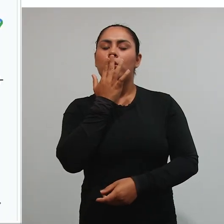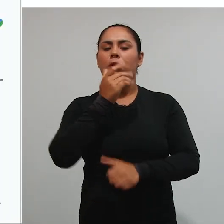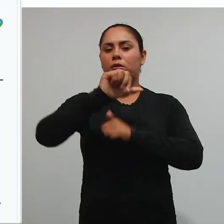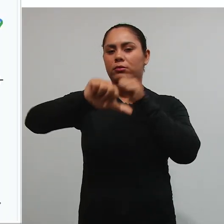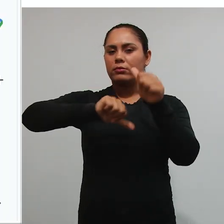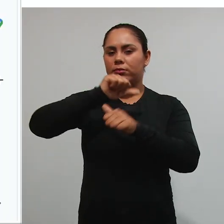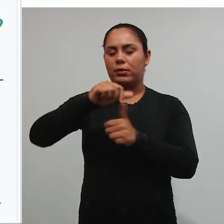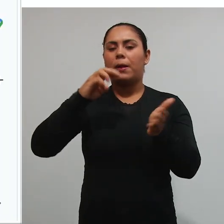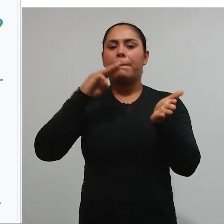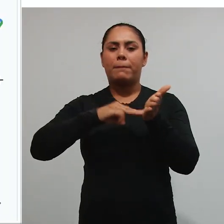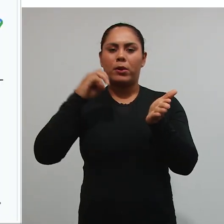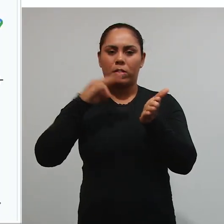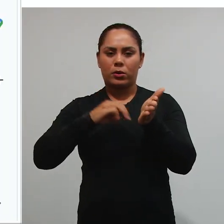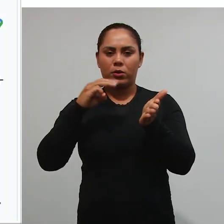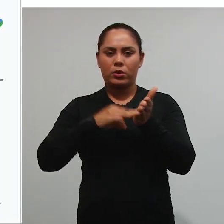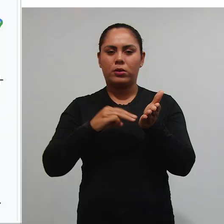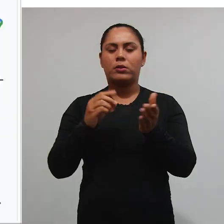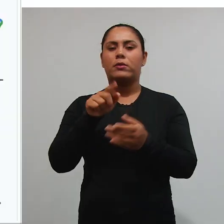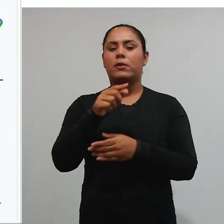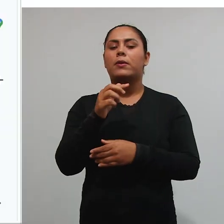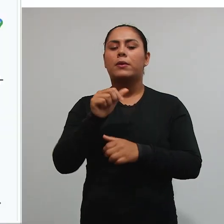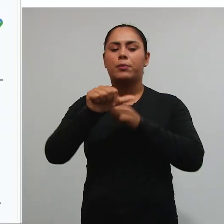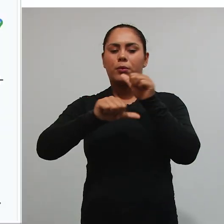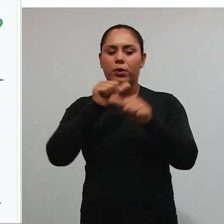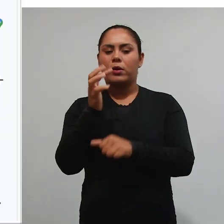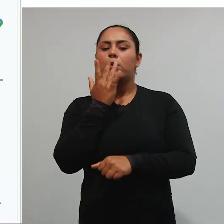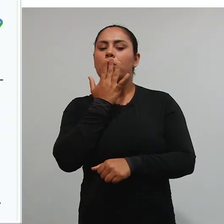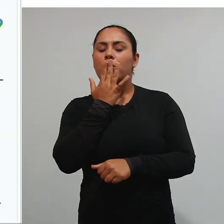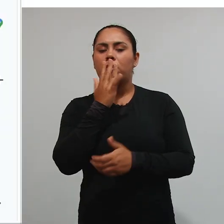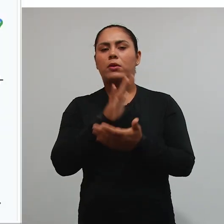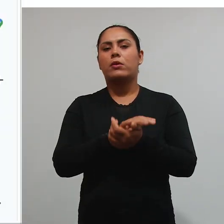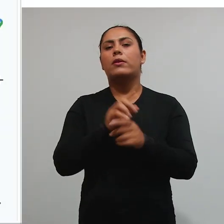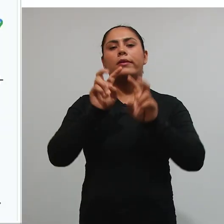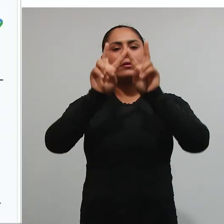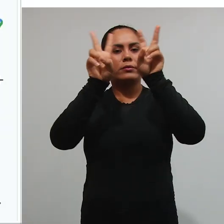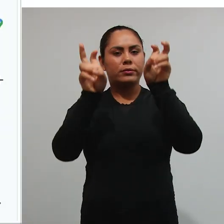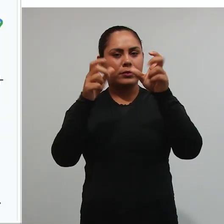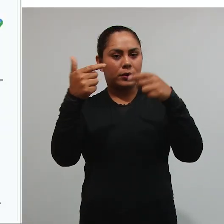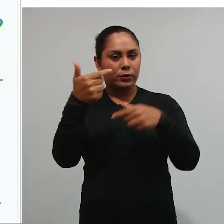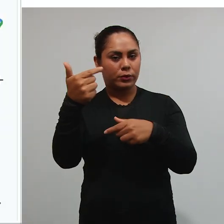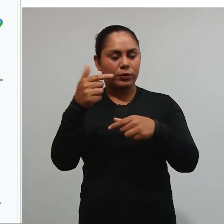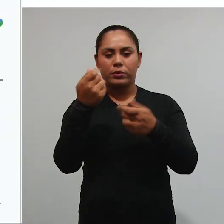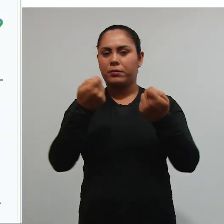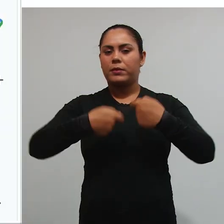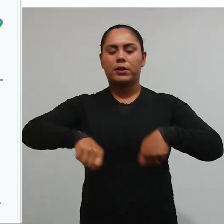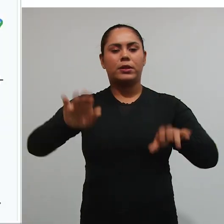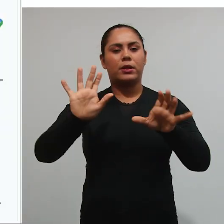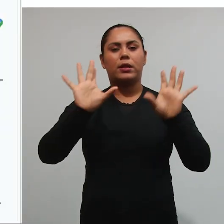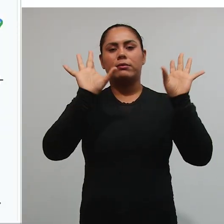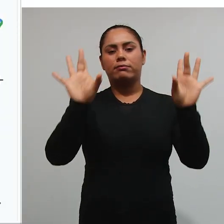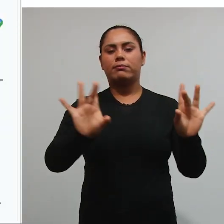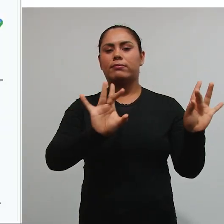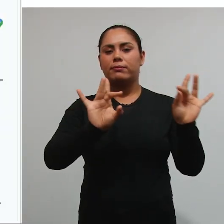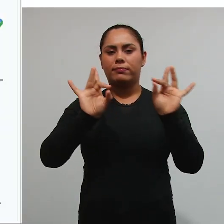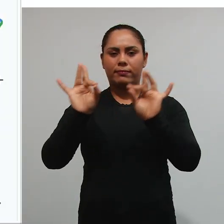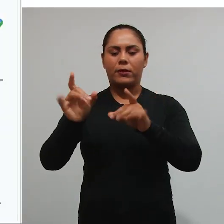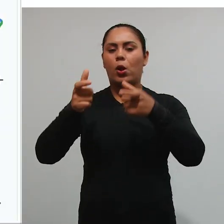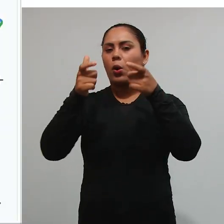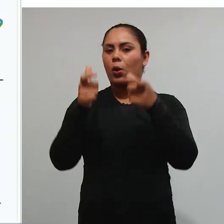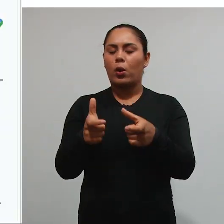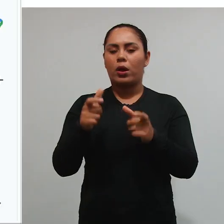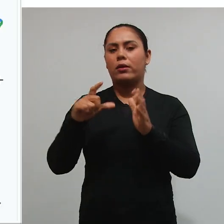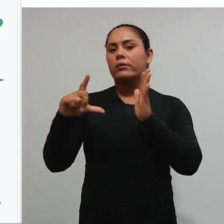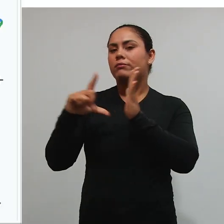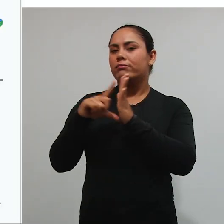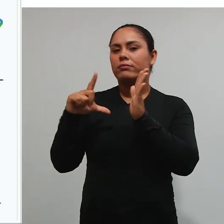né? Metodologia, vou colocar em negrito aqui. Aí, o subtítulo não precisa. Eu extraio aqui, ó, o local